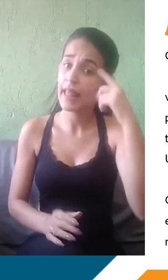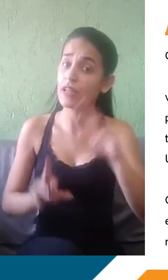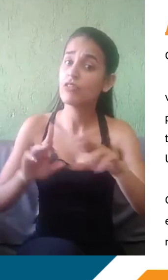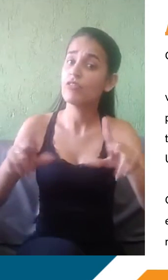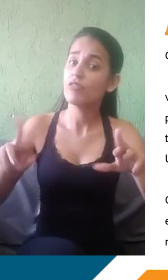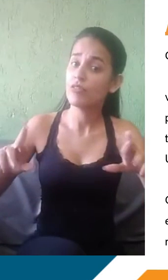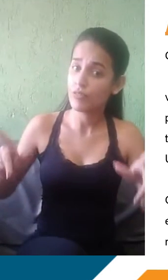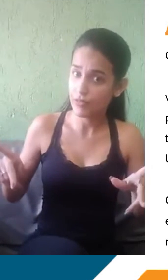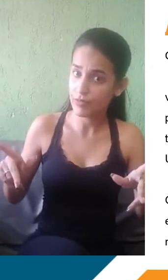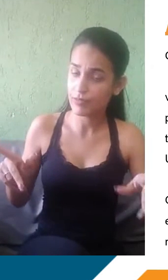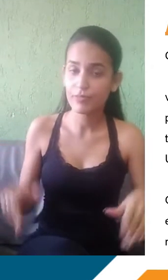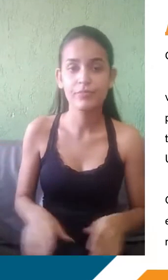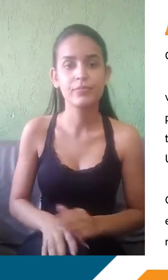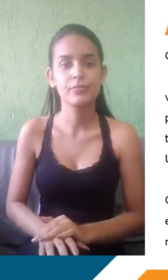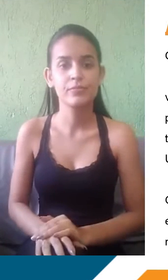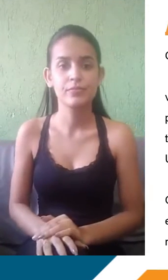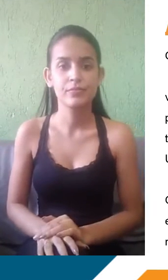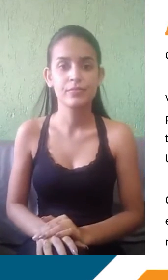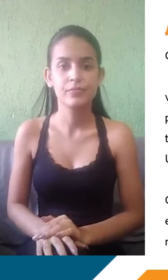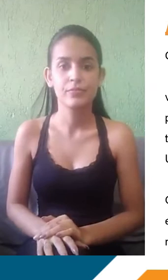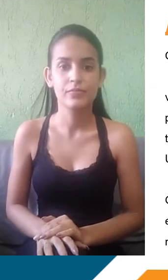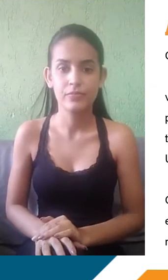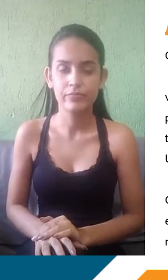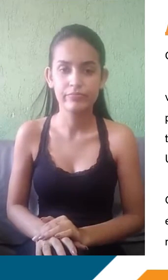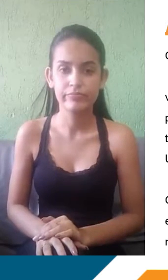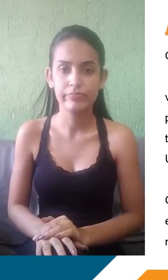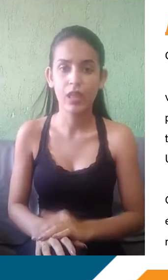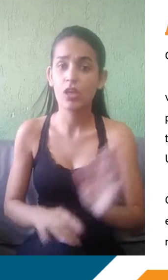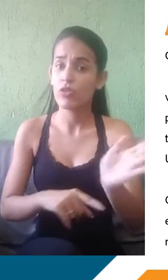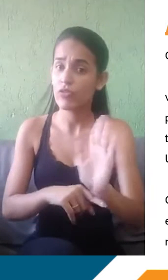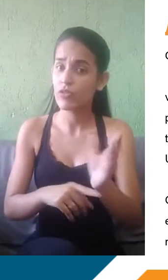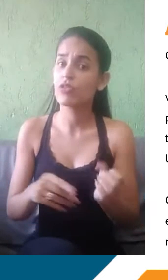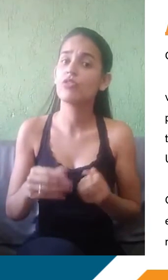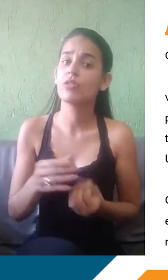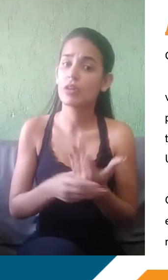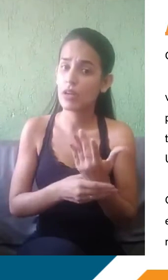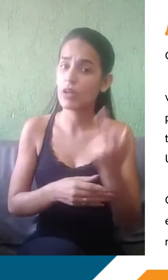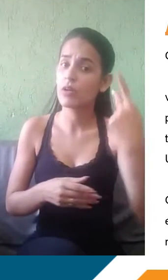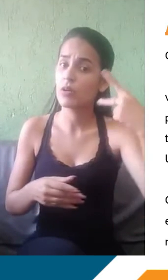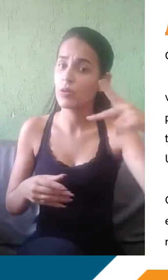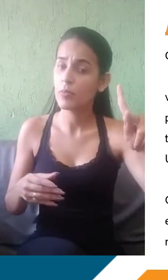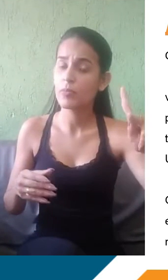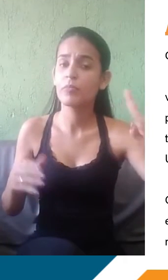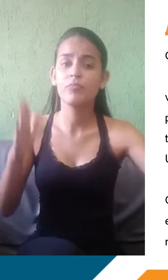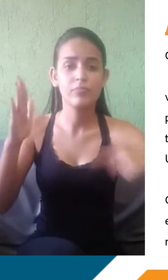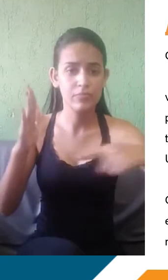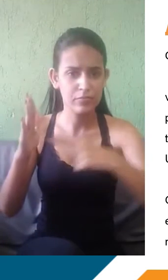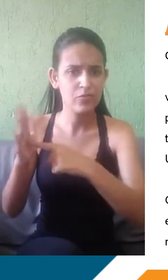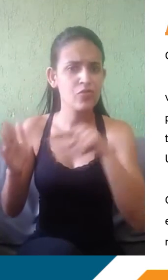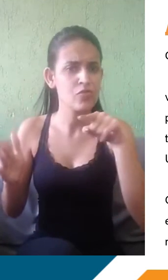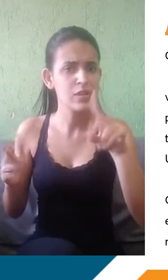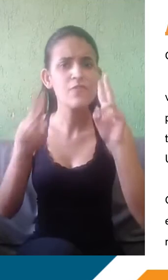agora, em língua portuguesa e literatura brasileira. Eles foram pensados para o estudo de questões de vestibular, com o objetivo